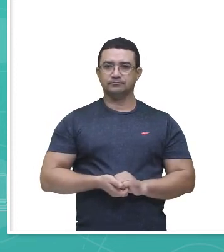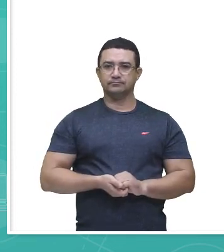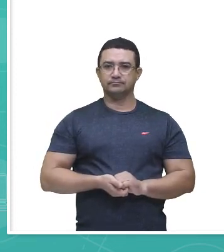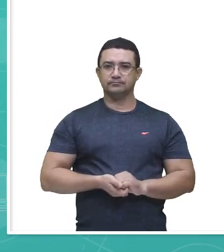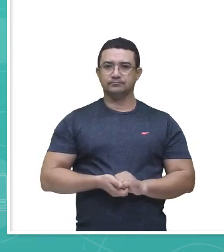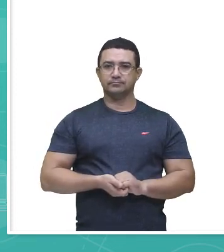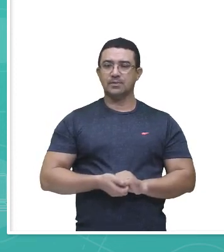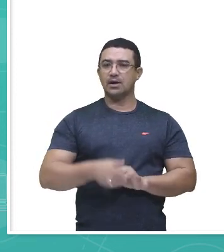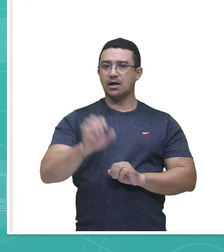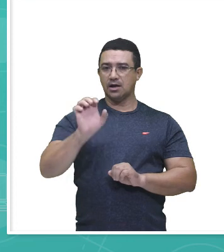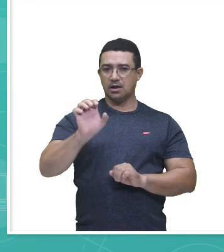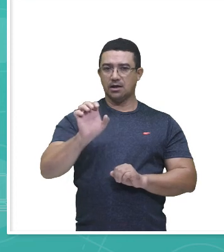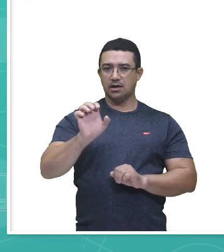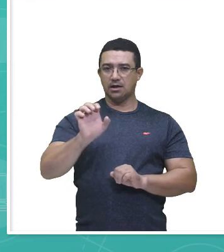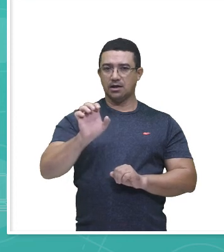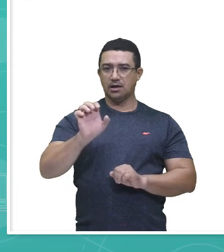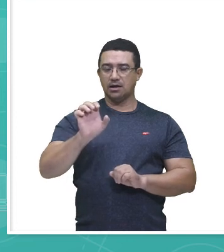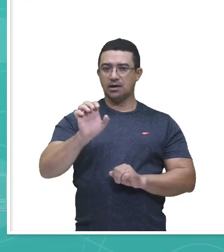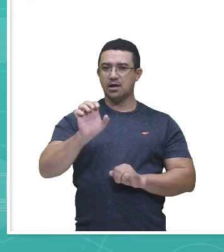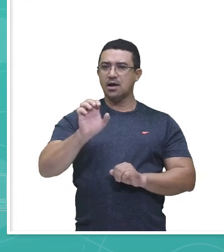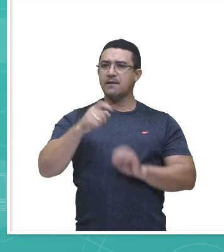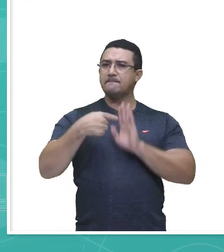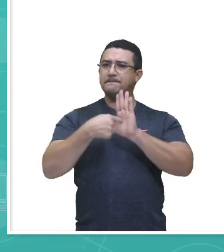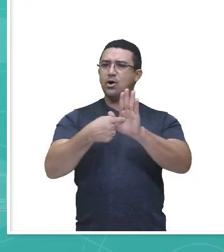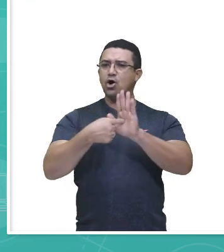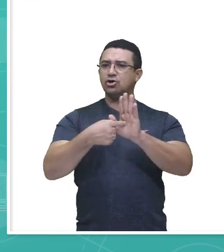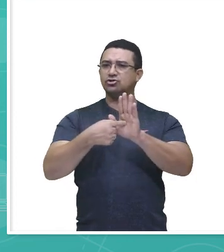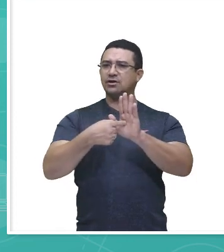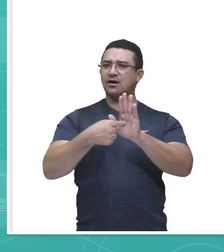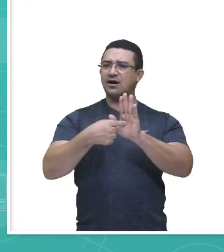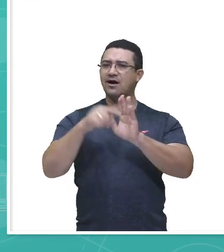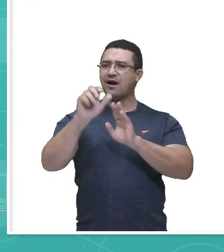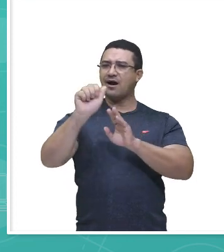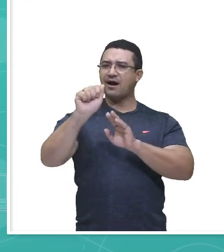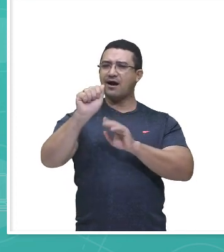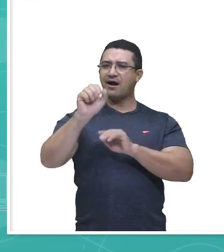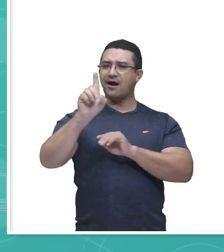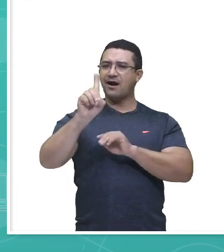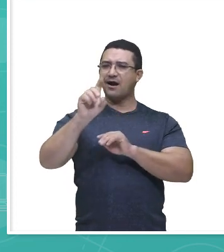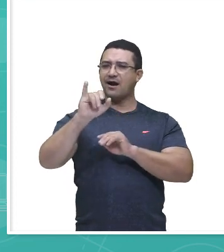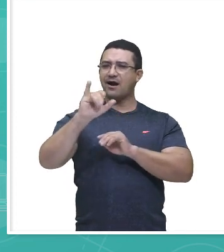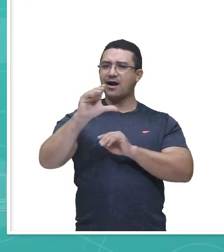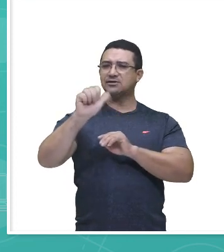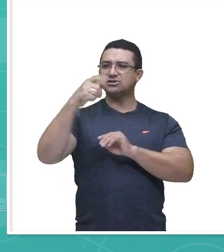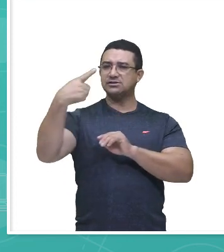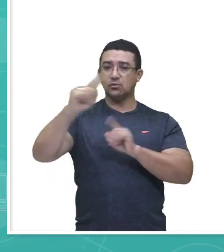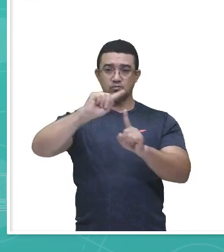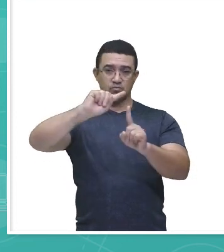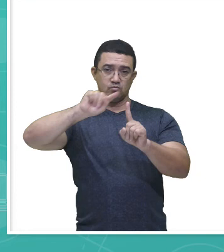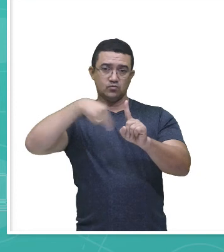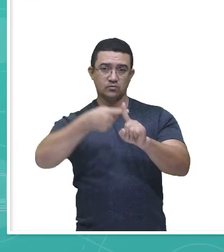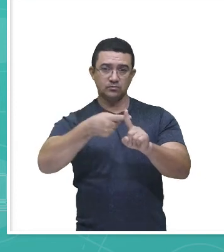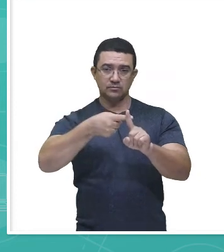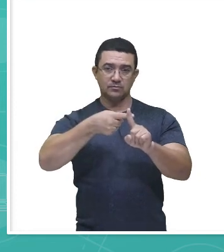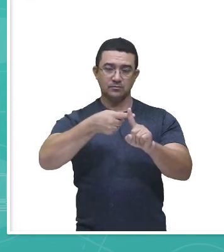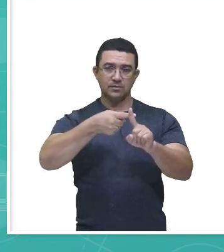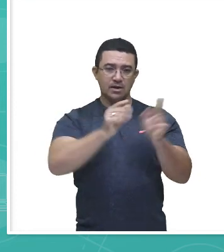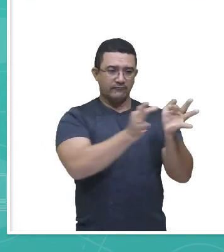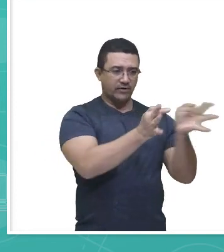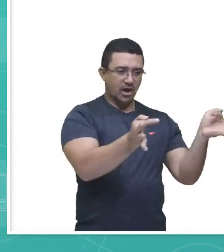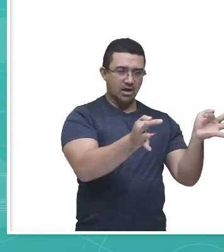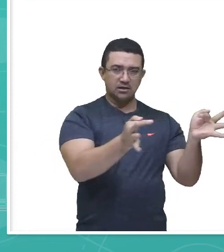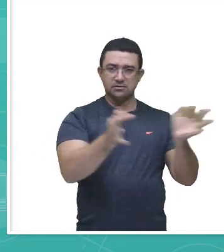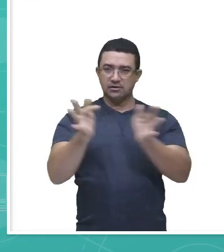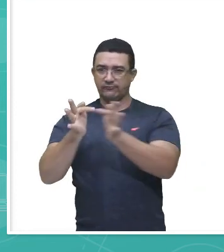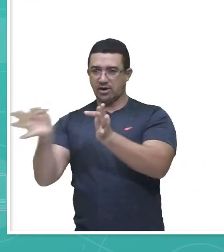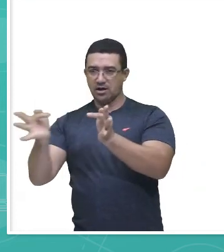traz a ideia de adição, uma ideia, né, somada à outra. Então, o menino